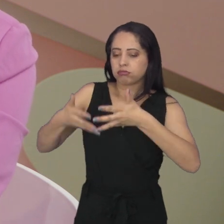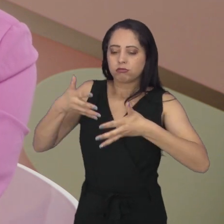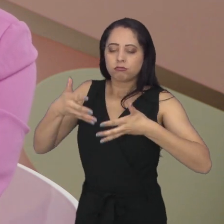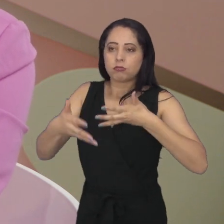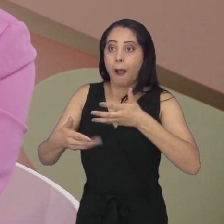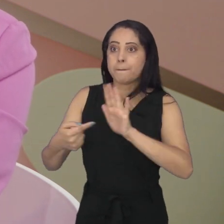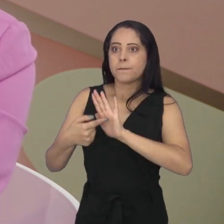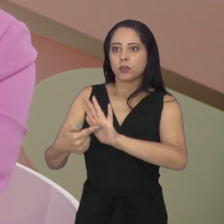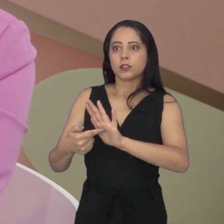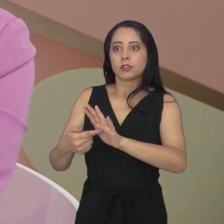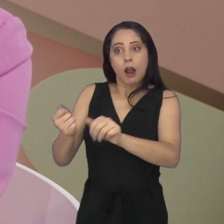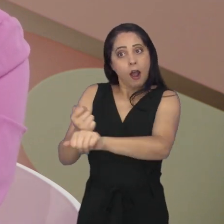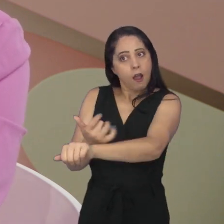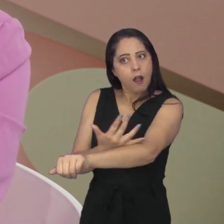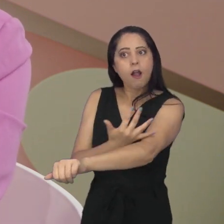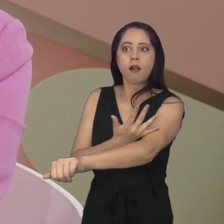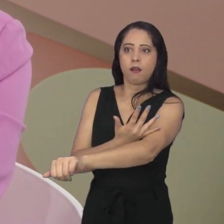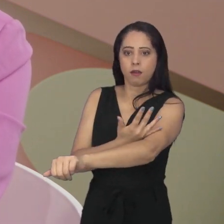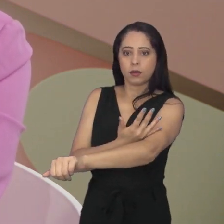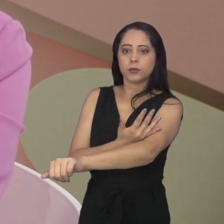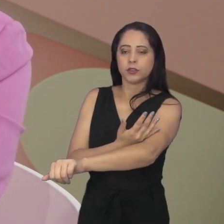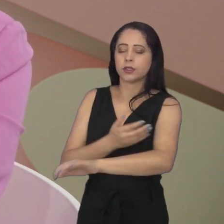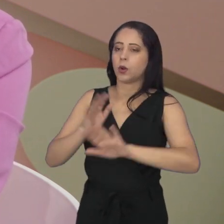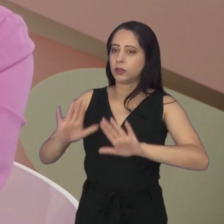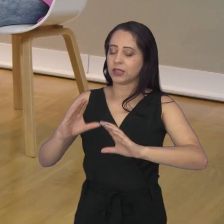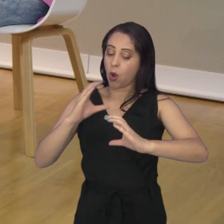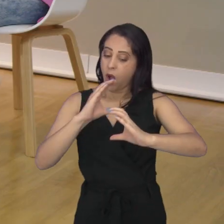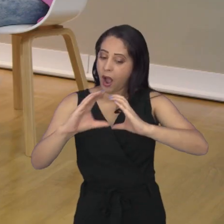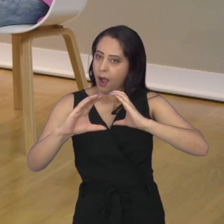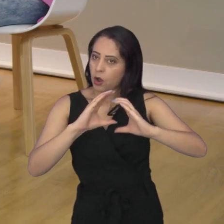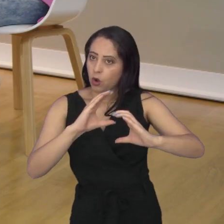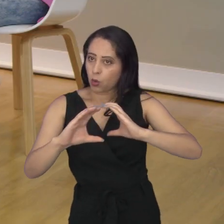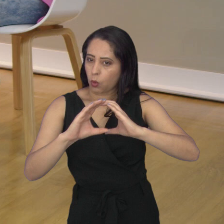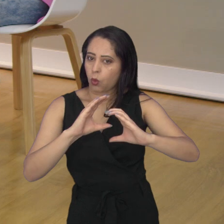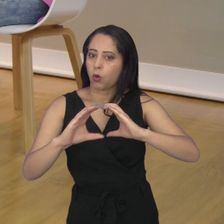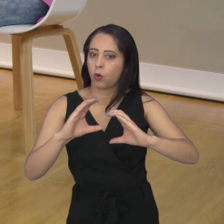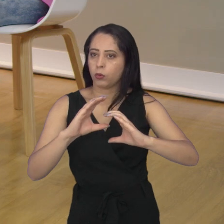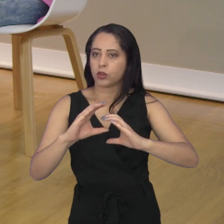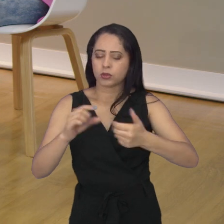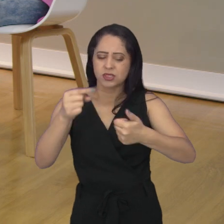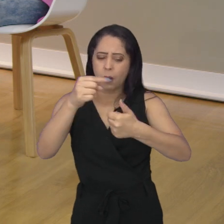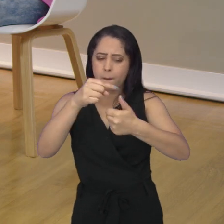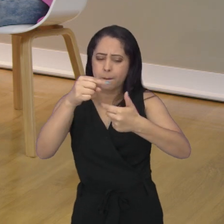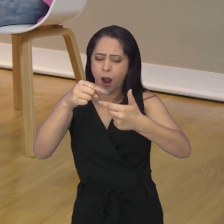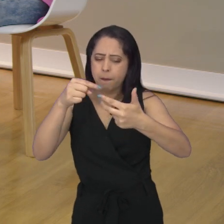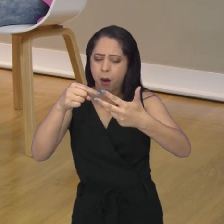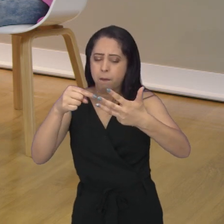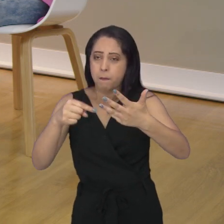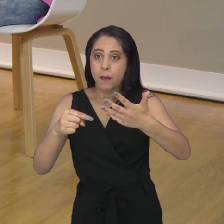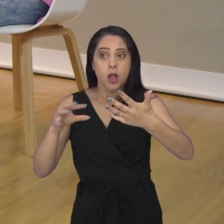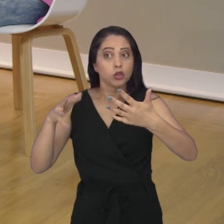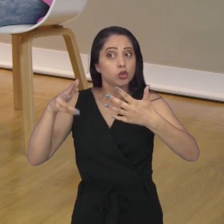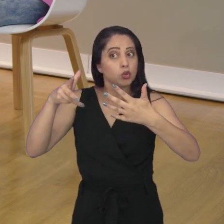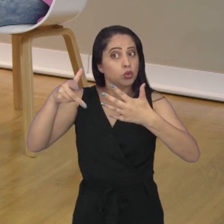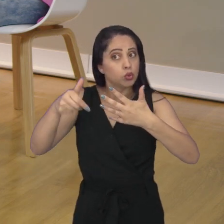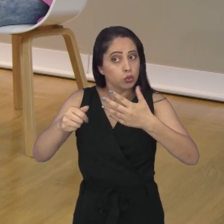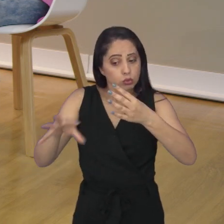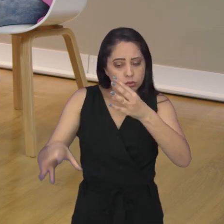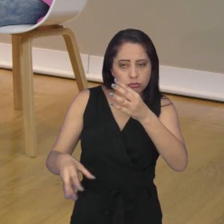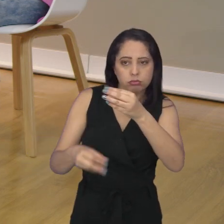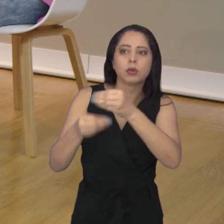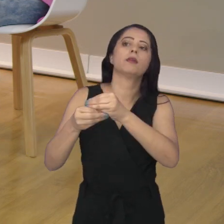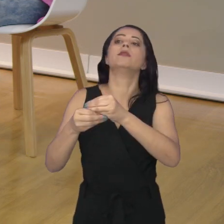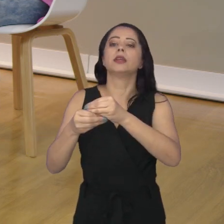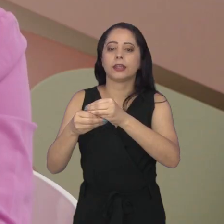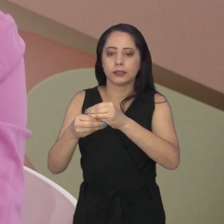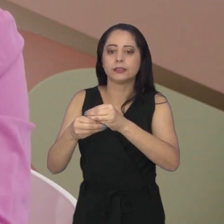público. Então, realmente, a comunicação verbal é um conjunto aí